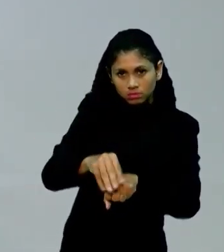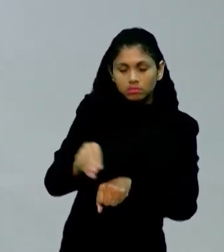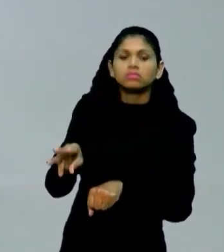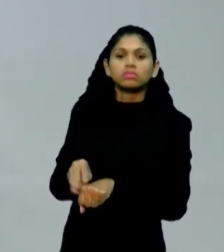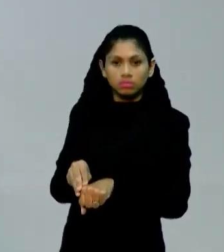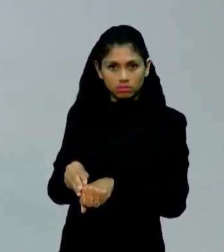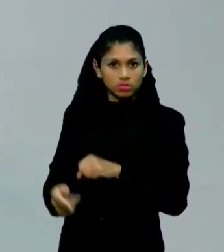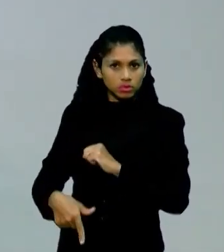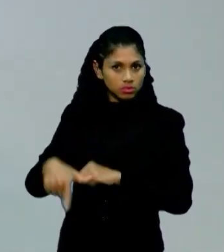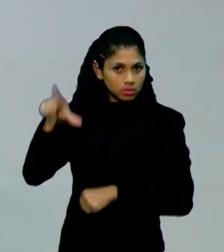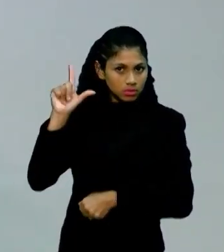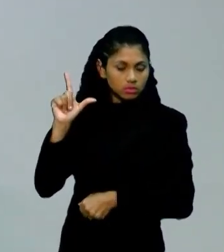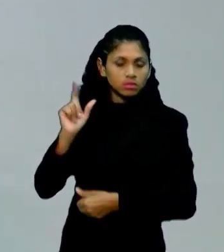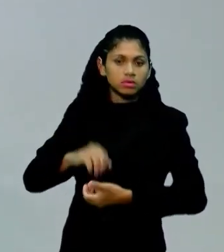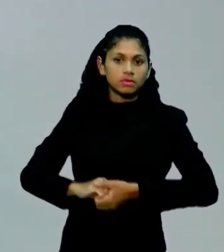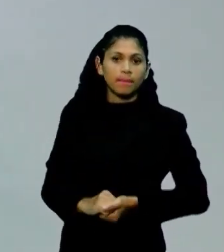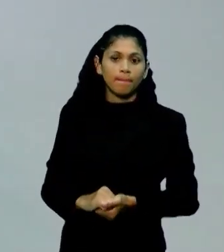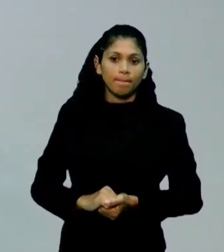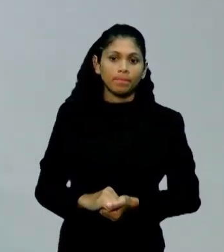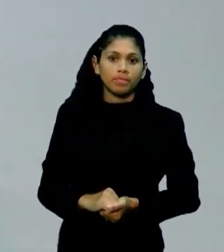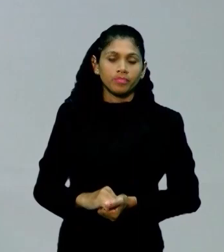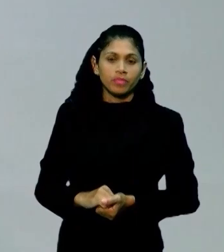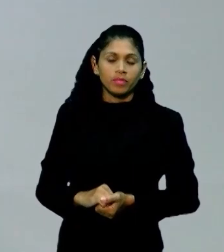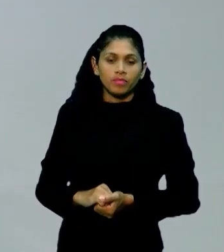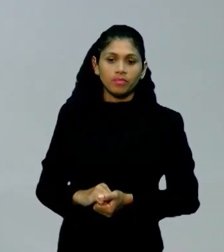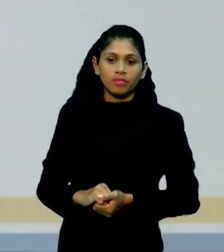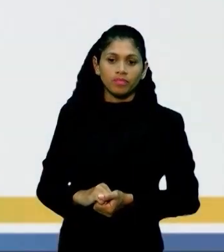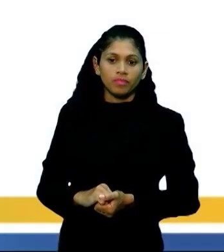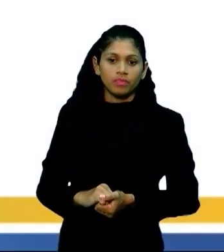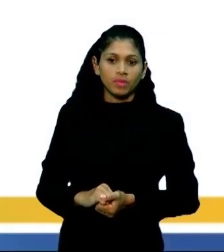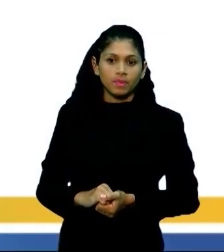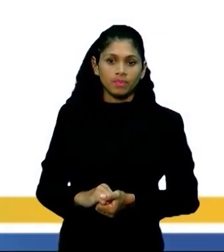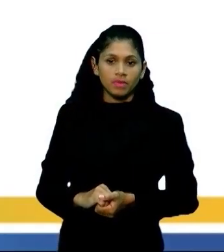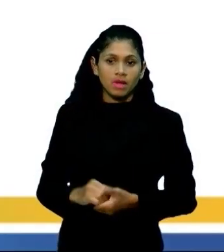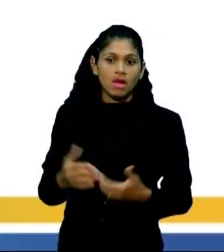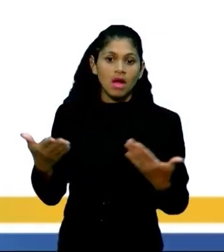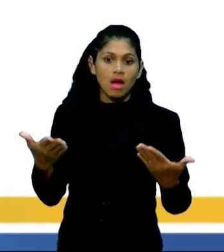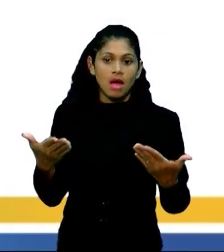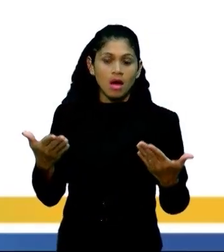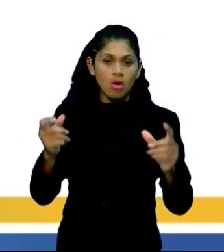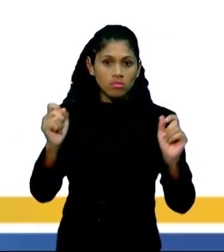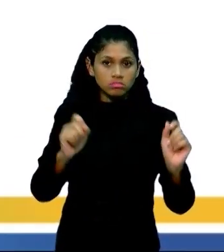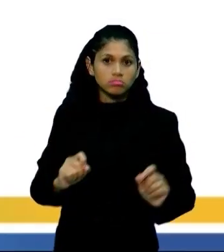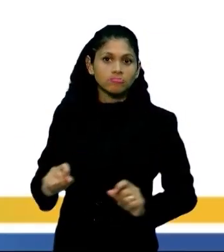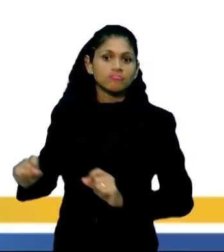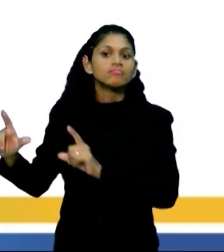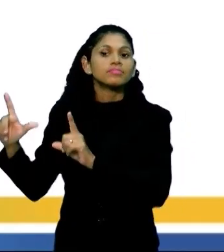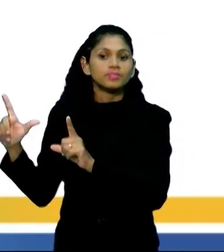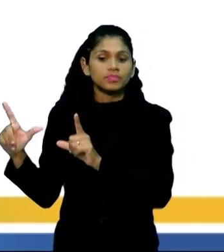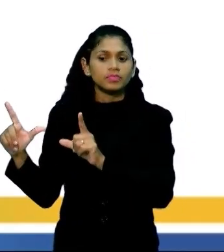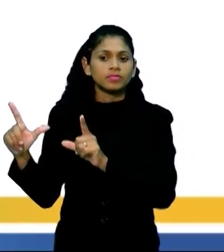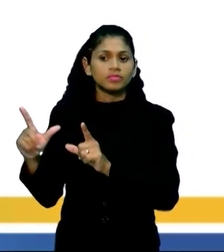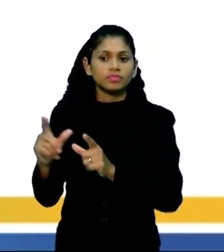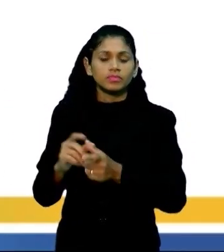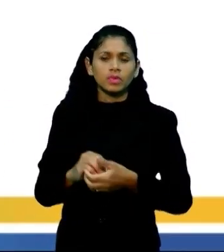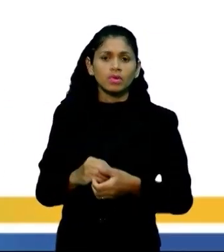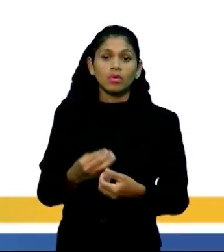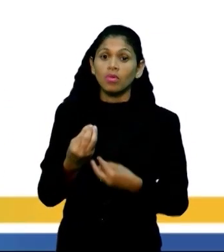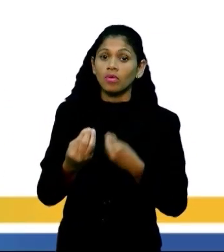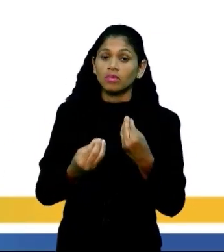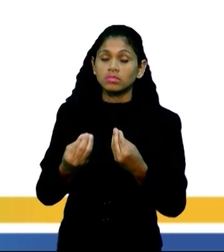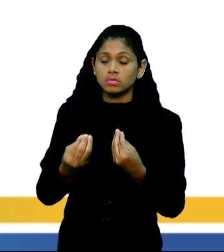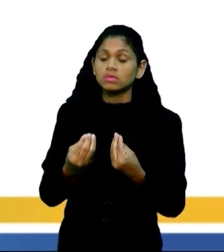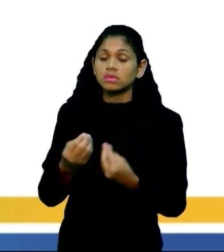desse processo você conseguiu a pegar alguma informação vamos já de olho na tela e ver aqui se Vocês conseguem utilizar esse